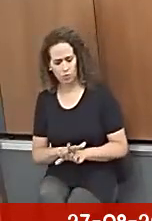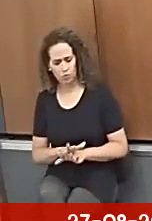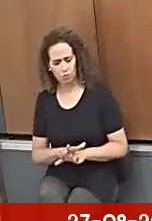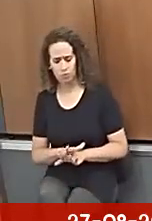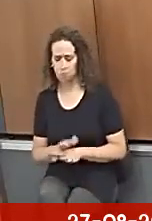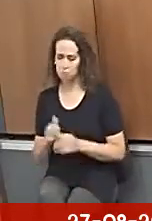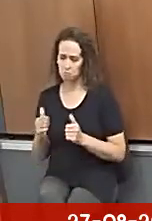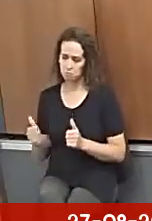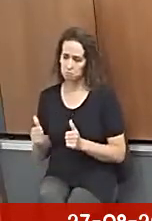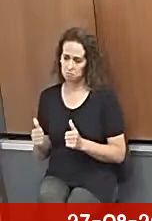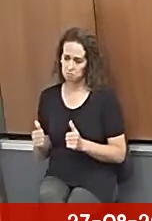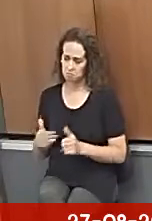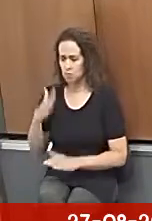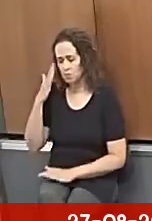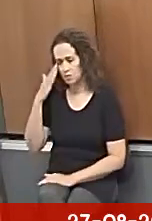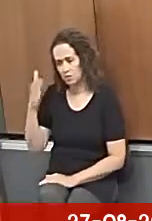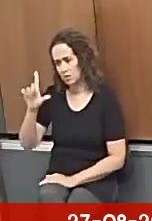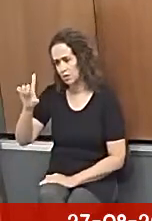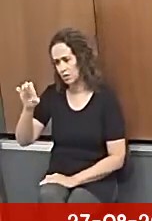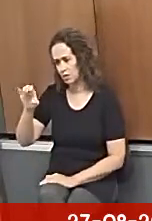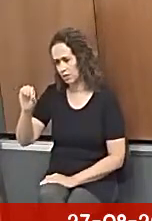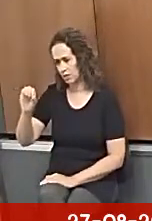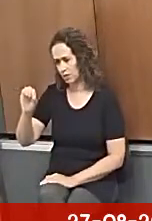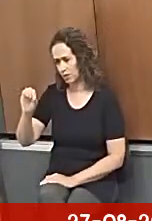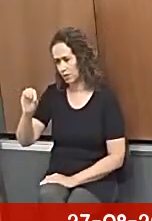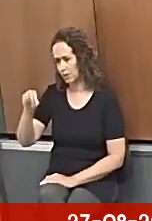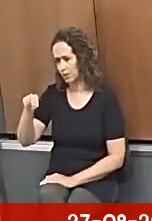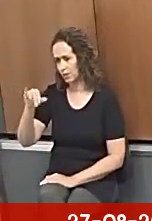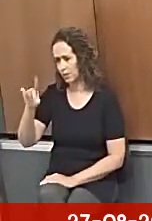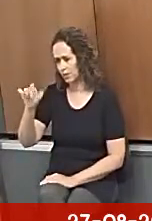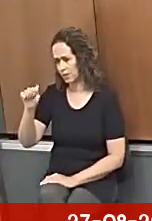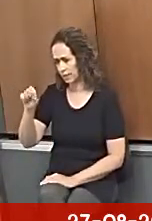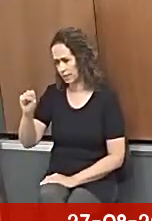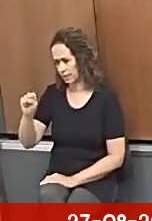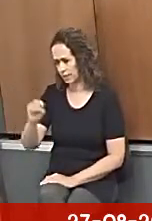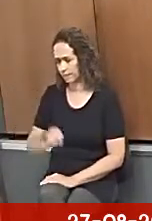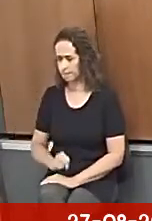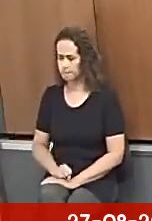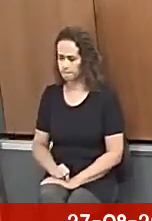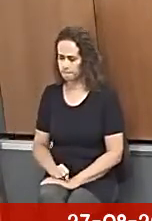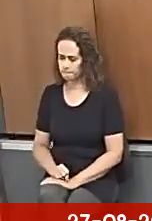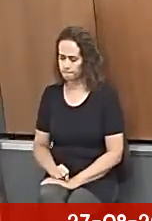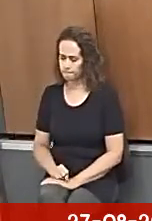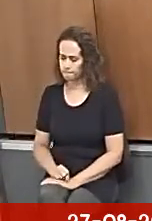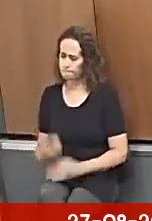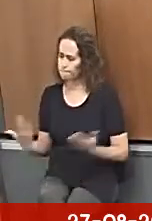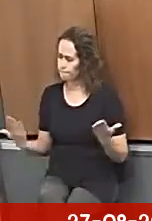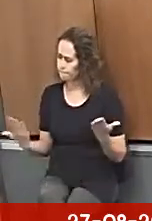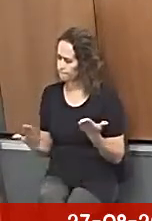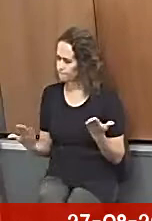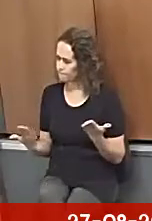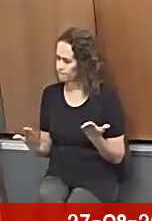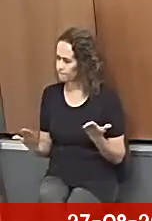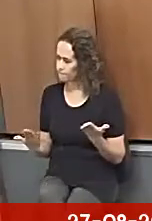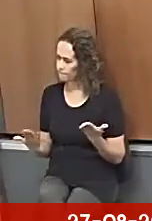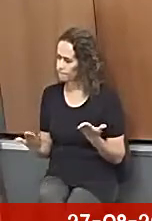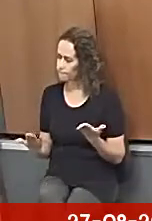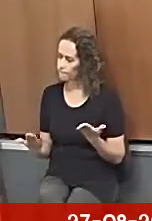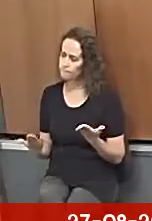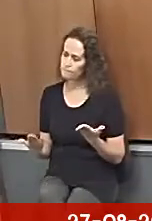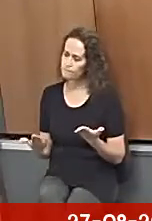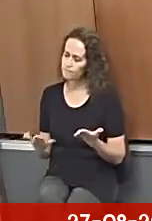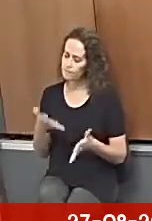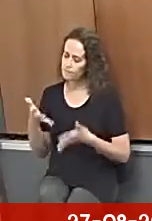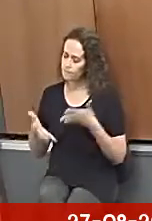muito obrigado león obrigado pela sua fala é eu vou passar então agora a